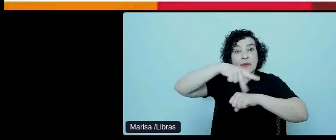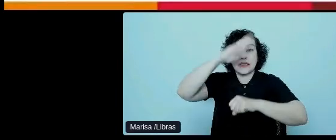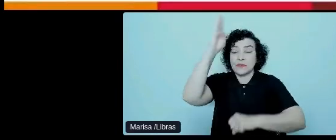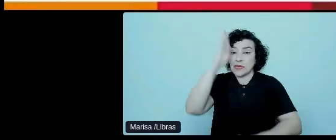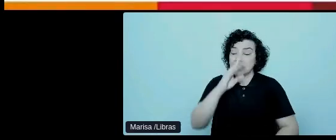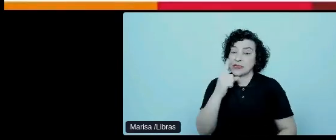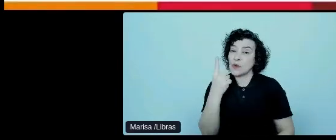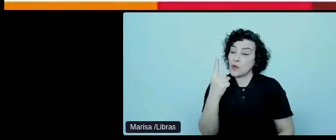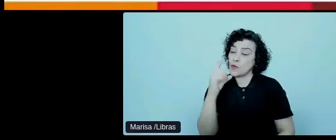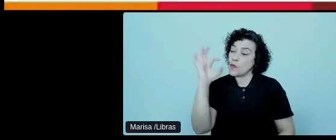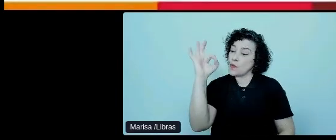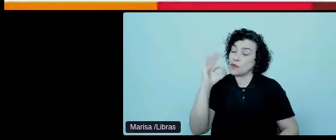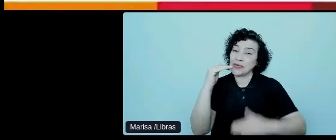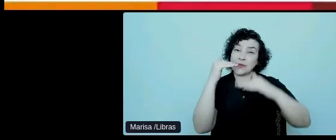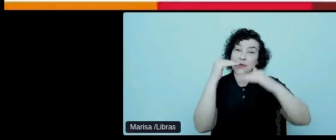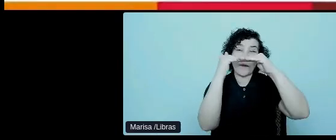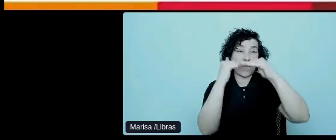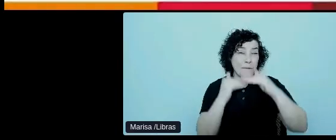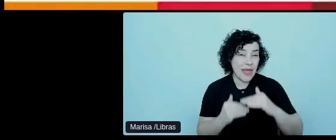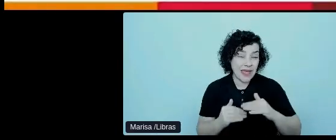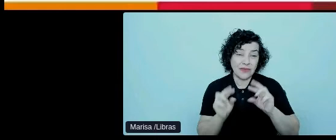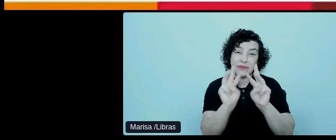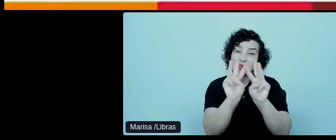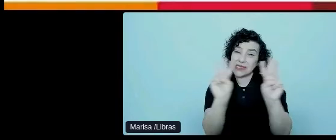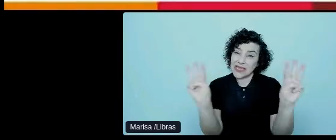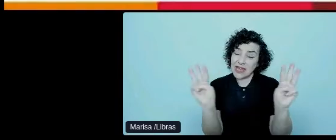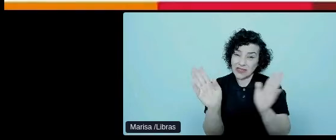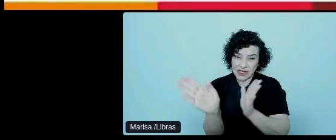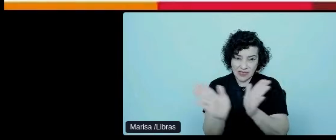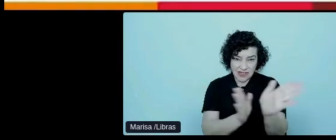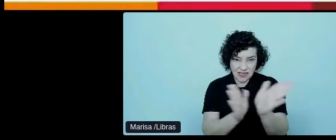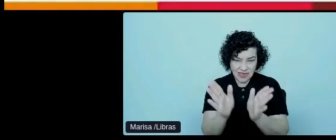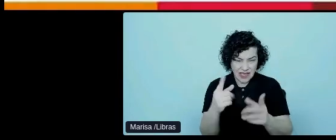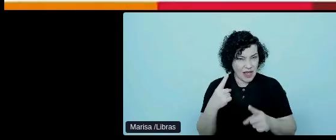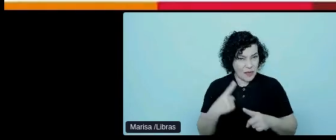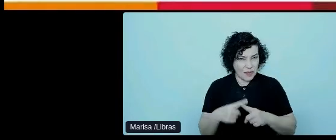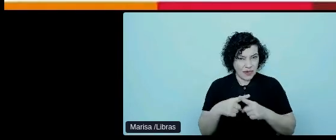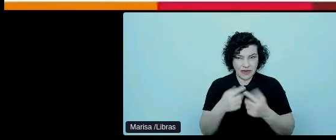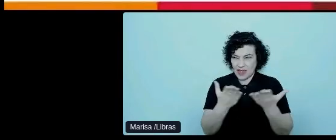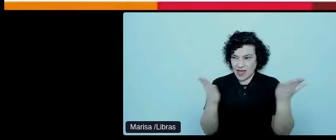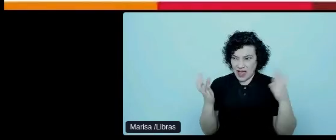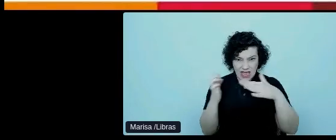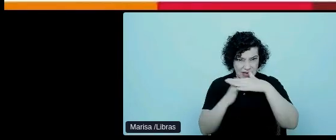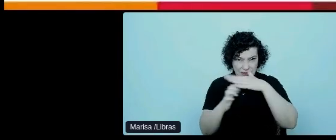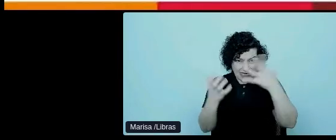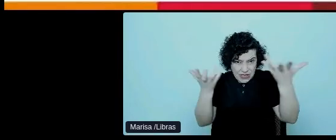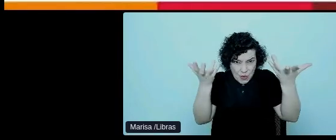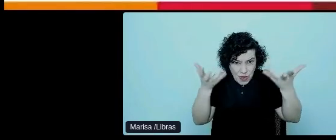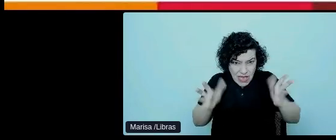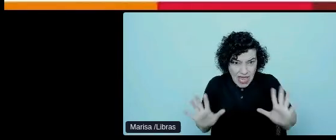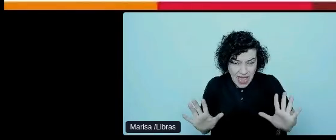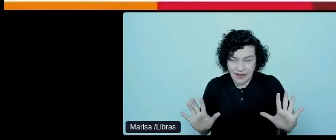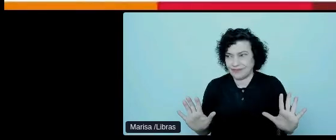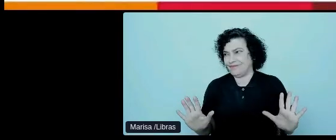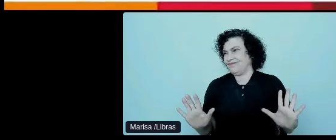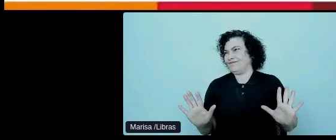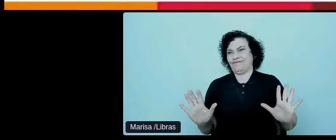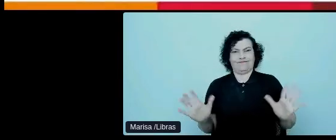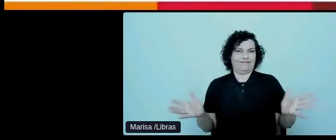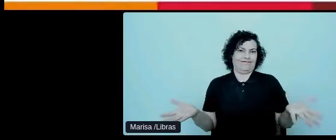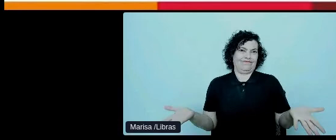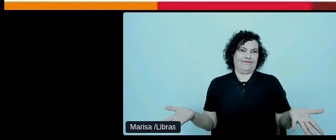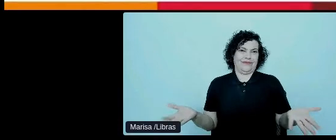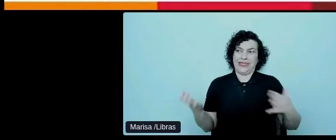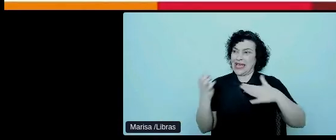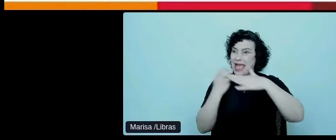dos sites acessíveis. Será que é só porque as organizações não querem fazer? Não é possível. Será que elas não querem